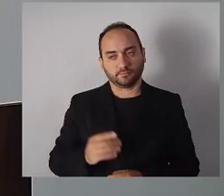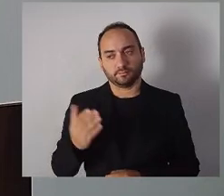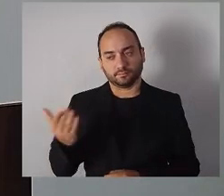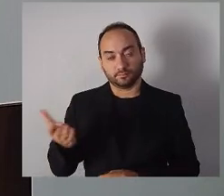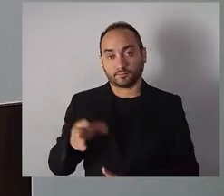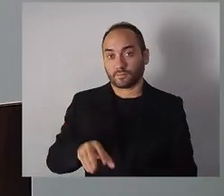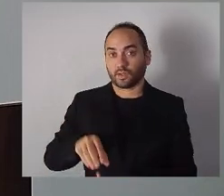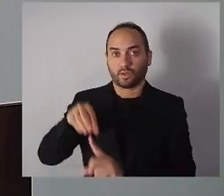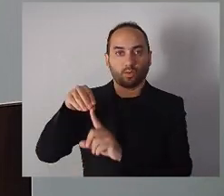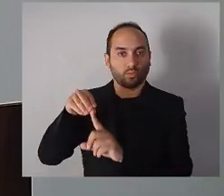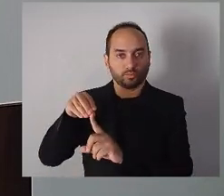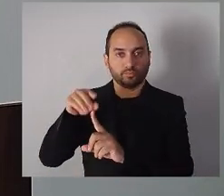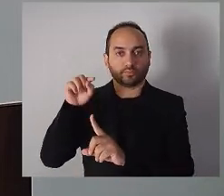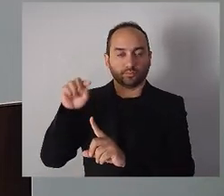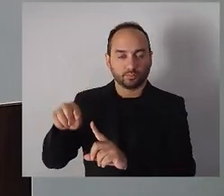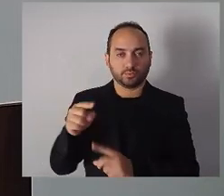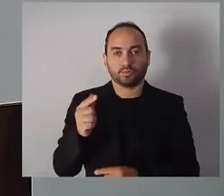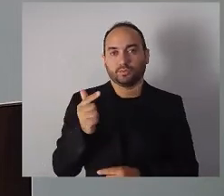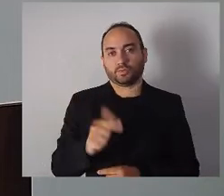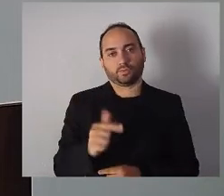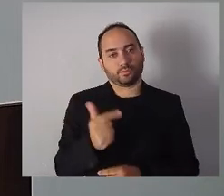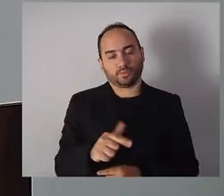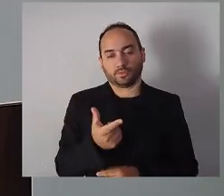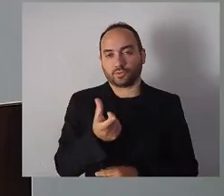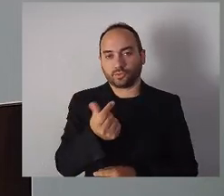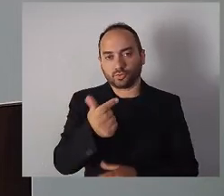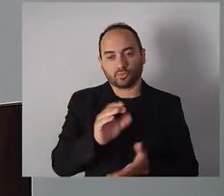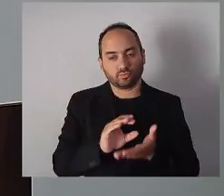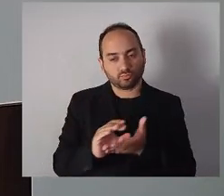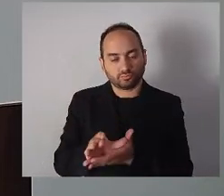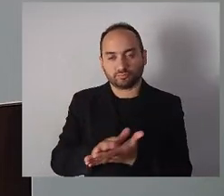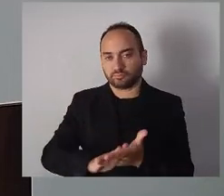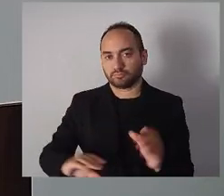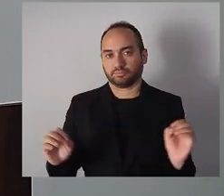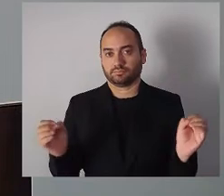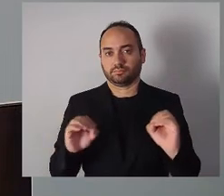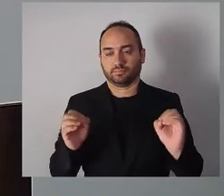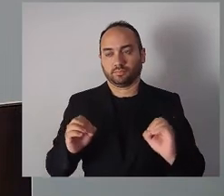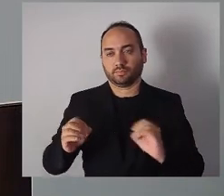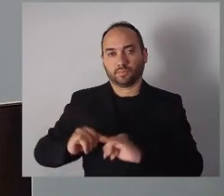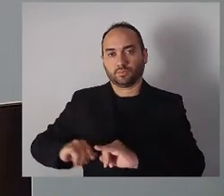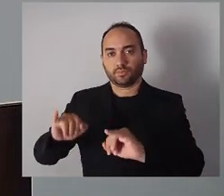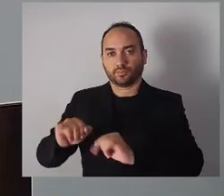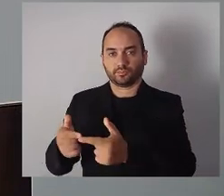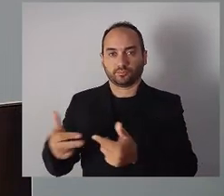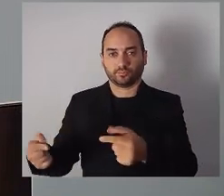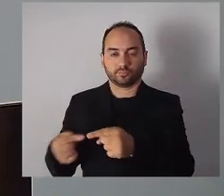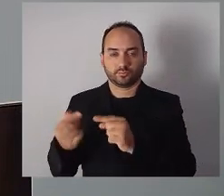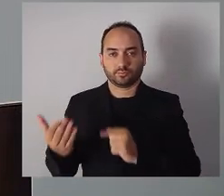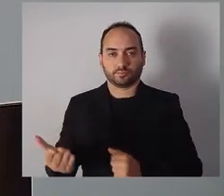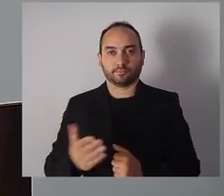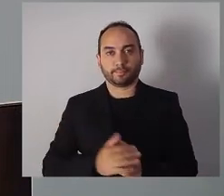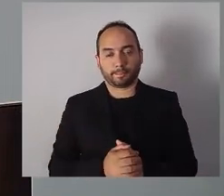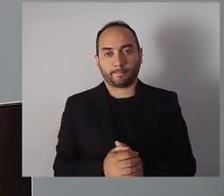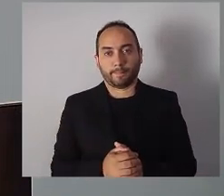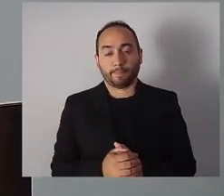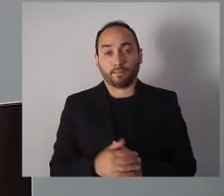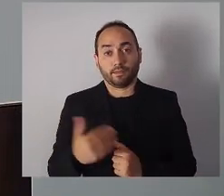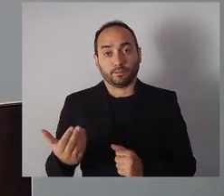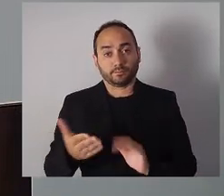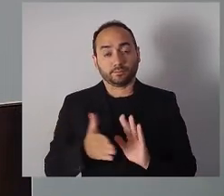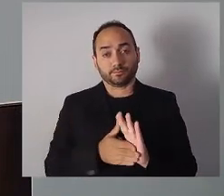o único que não recebeu qualquer tipo de recurso. Então, a